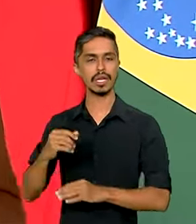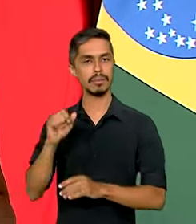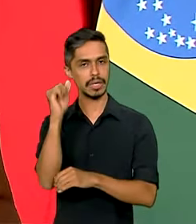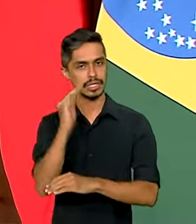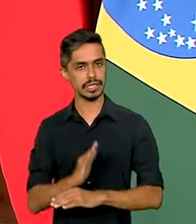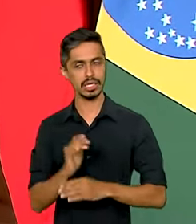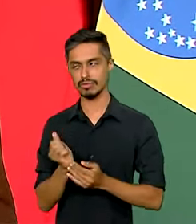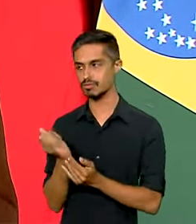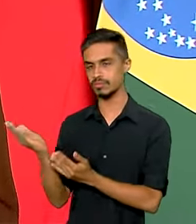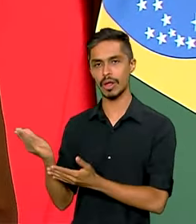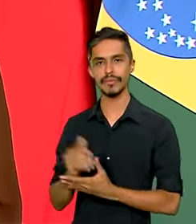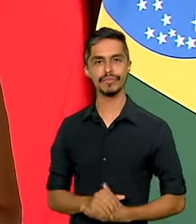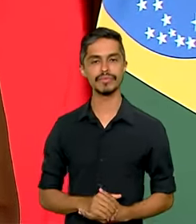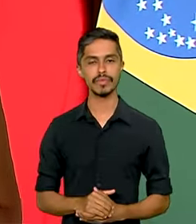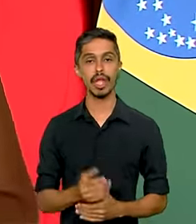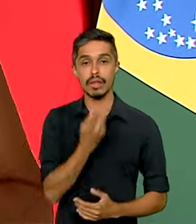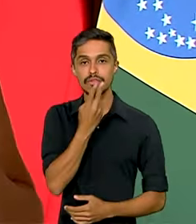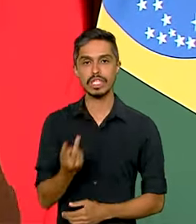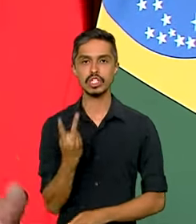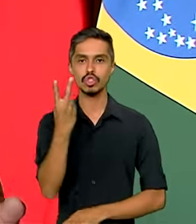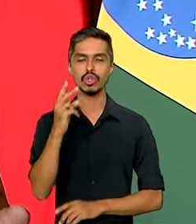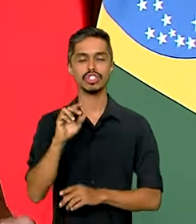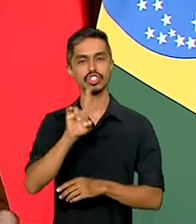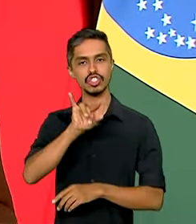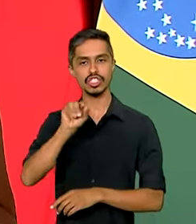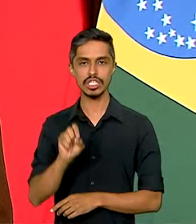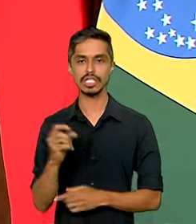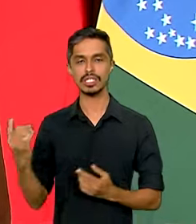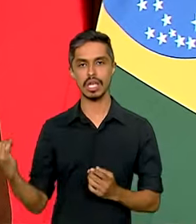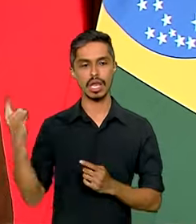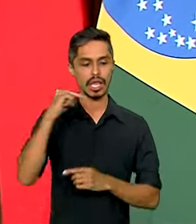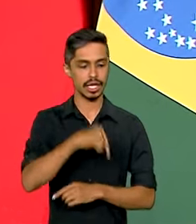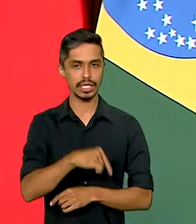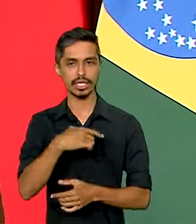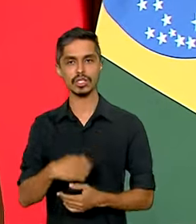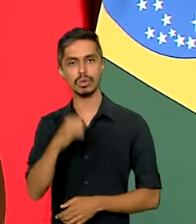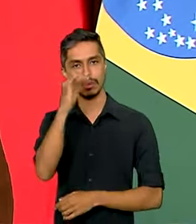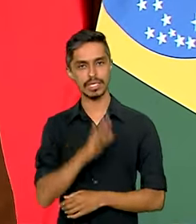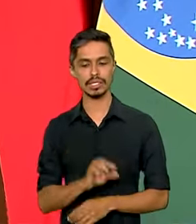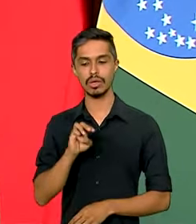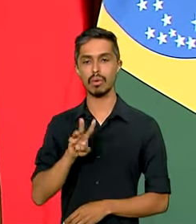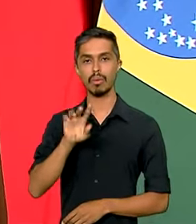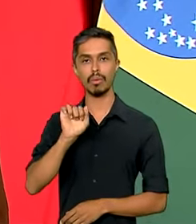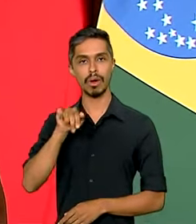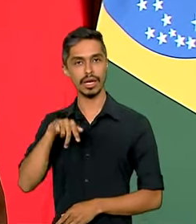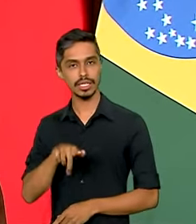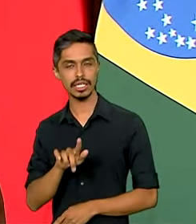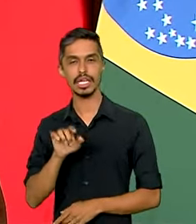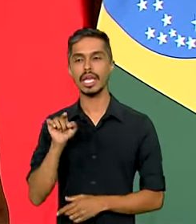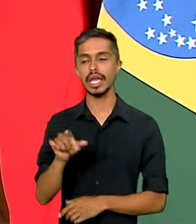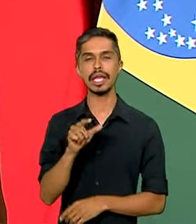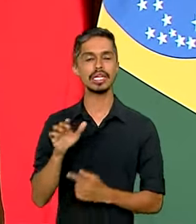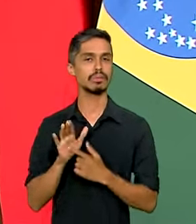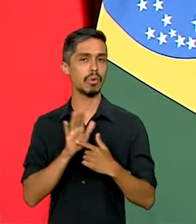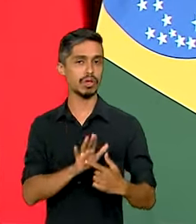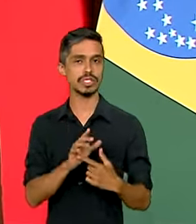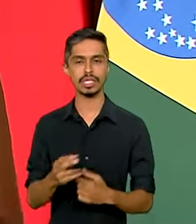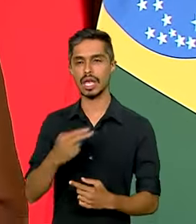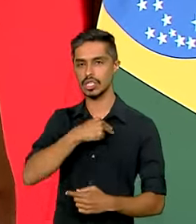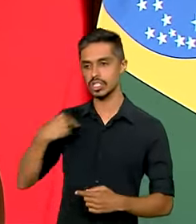A visita oficial de 2 dias de Wang Yi ao Brasil demonstra que a China também tem interesse